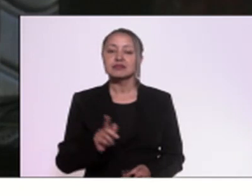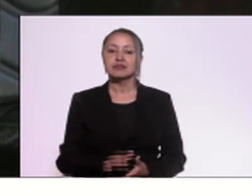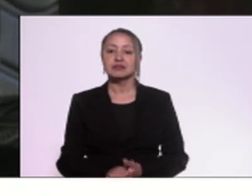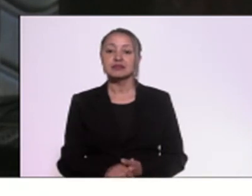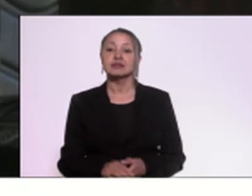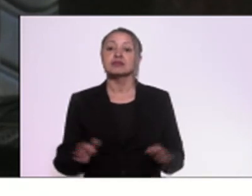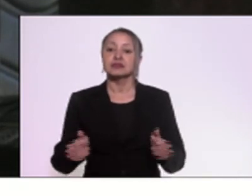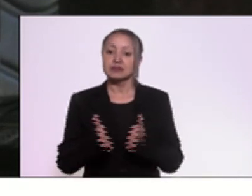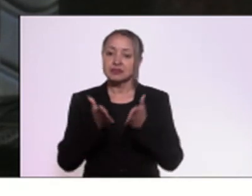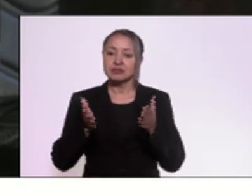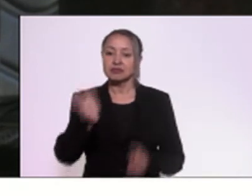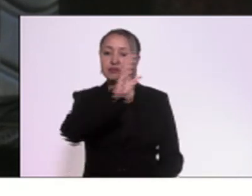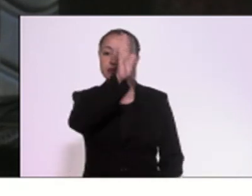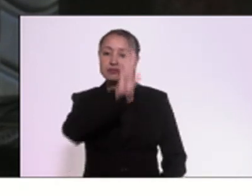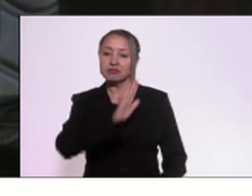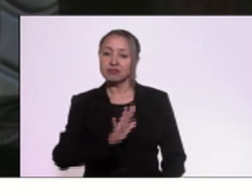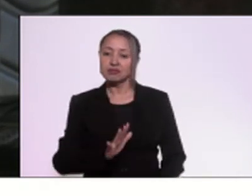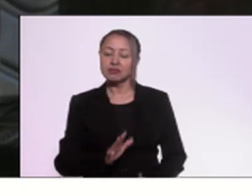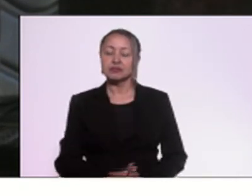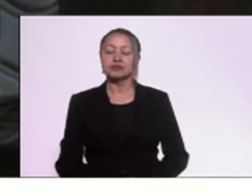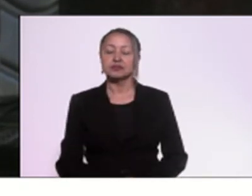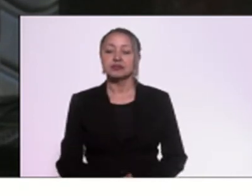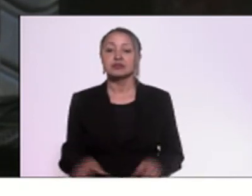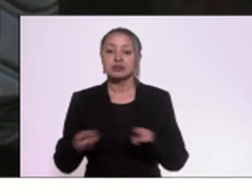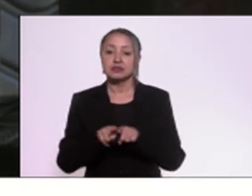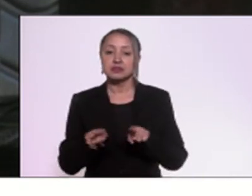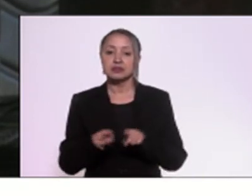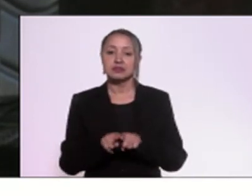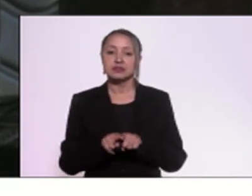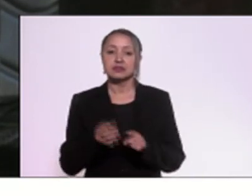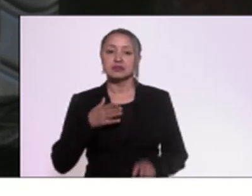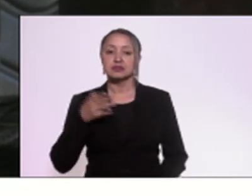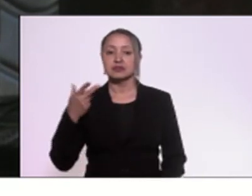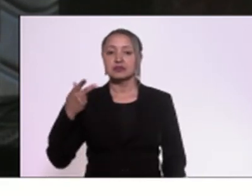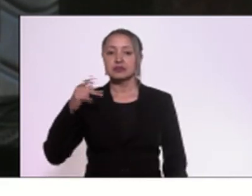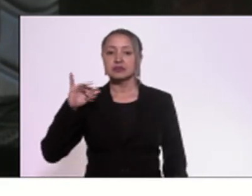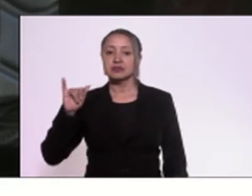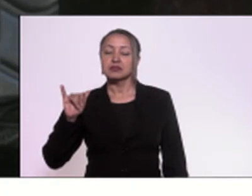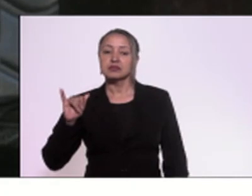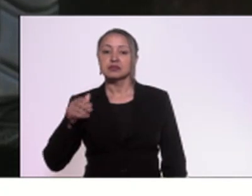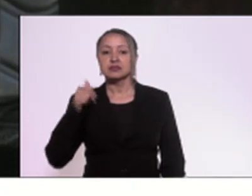pare as suas atividades. Bom, César, nosso